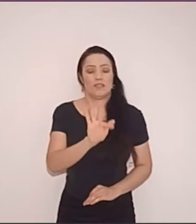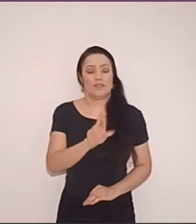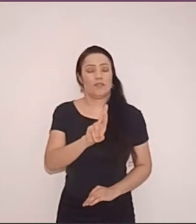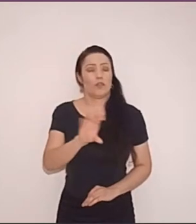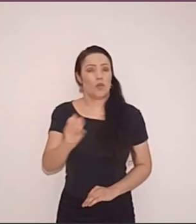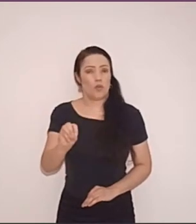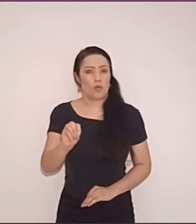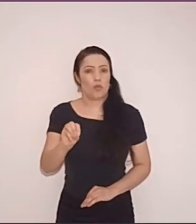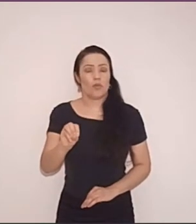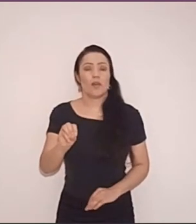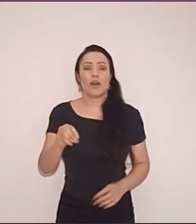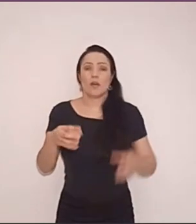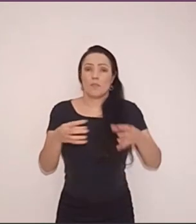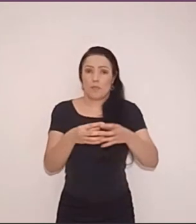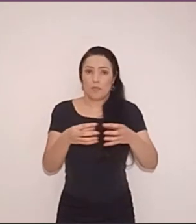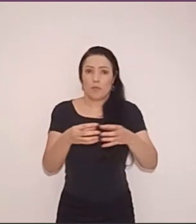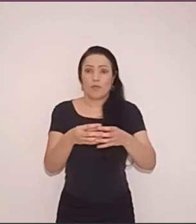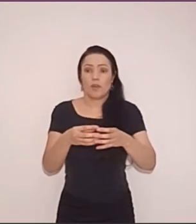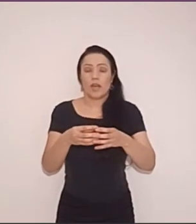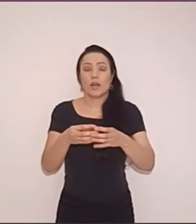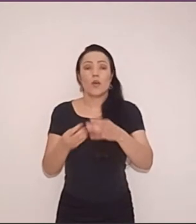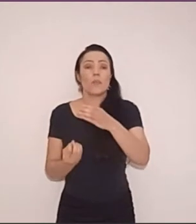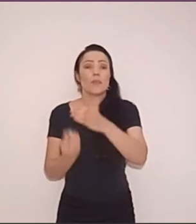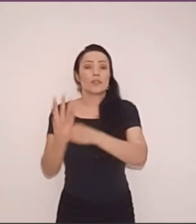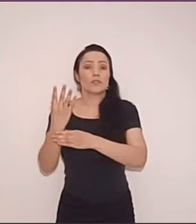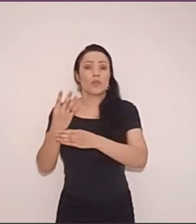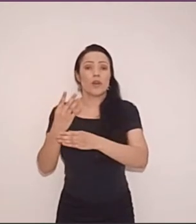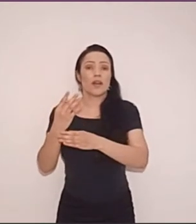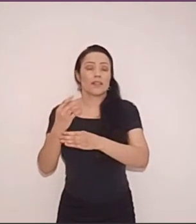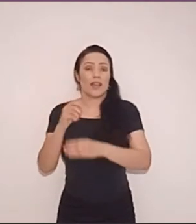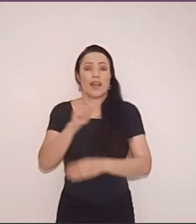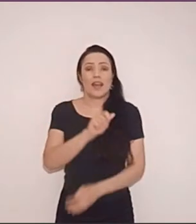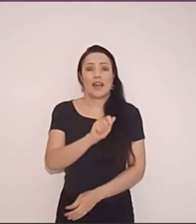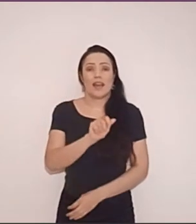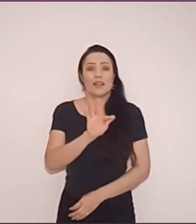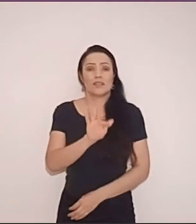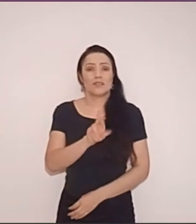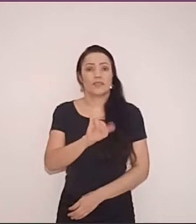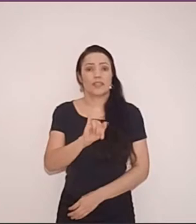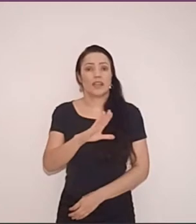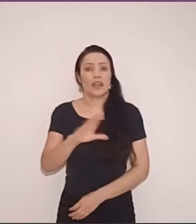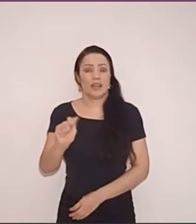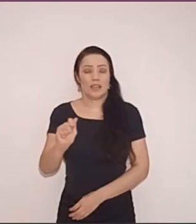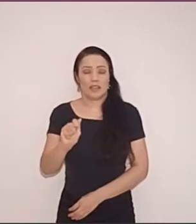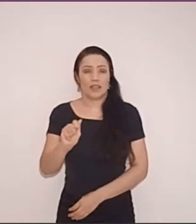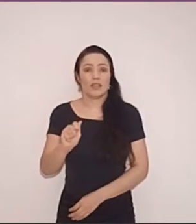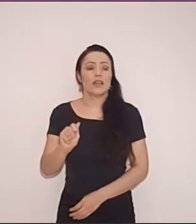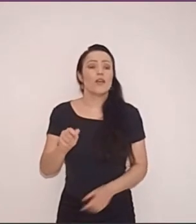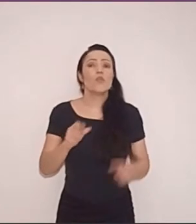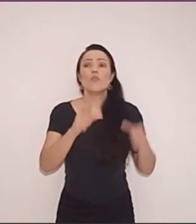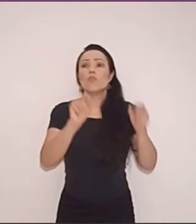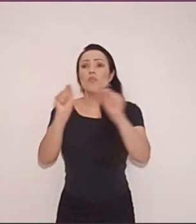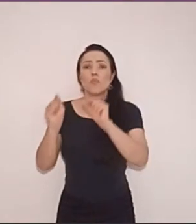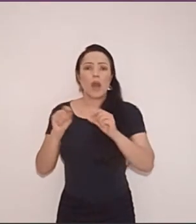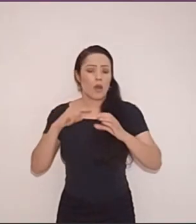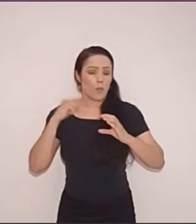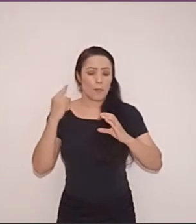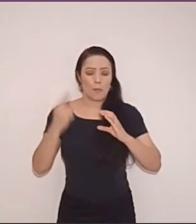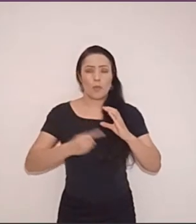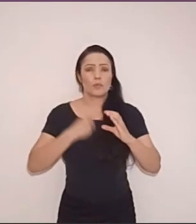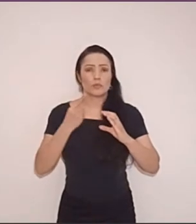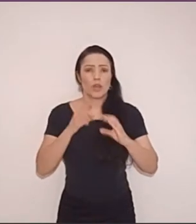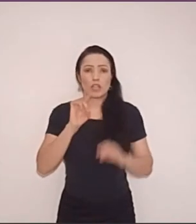o Pão dos Pobres também que confluência ou com outros povos de Aparecida em qualquer lugar do mundo não só no Brasil